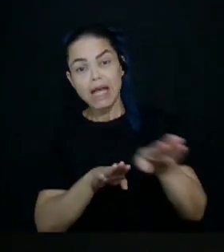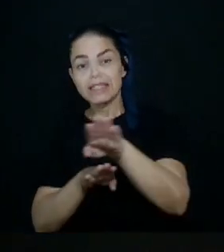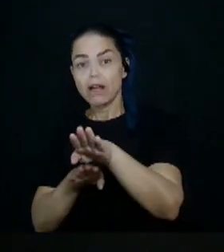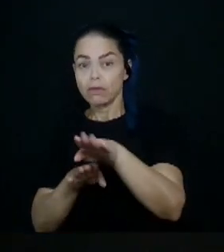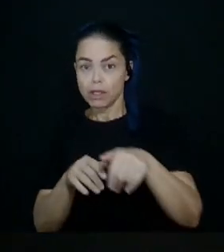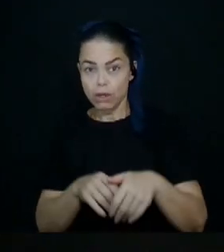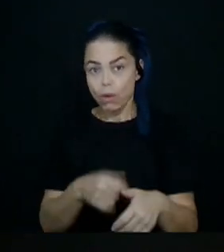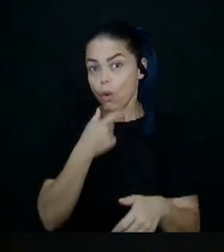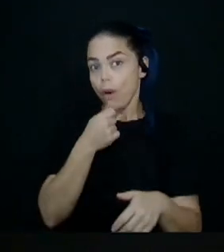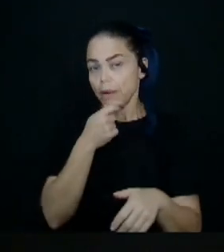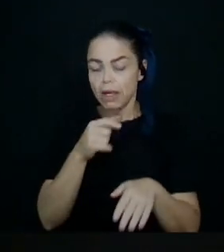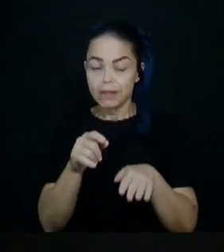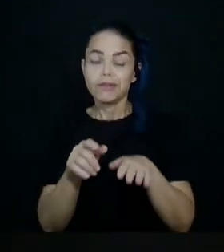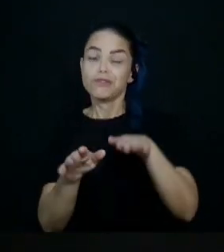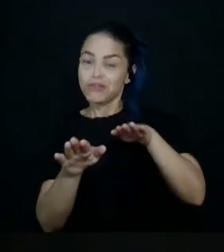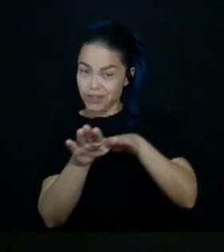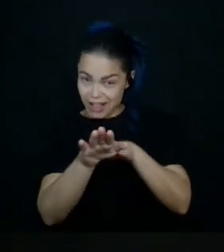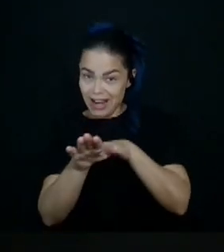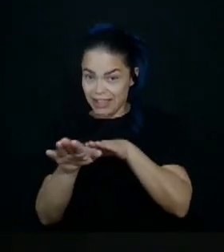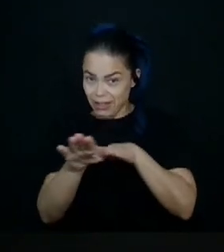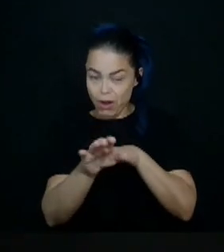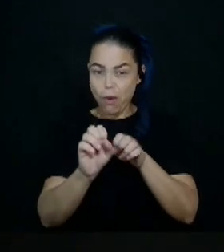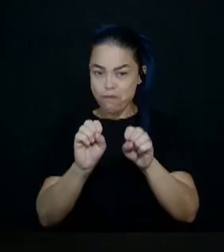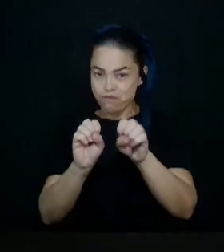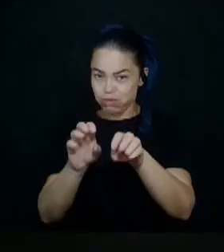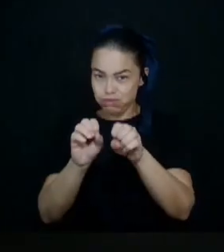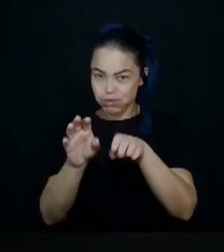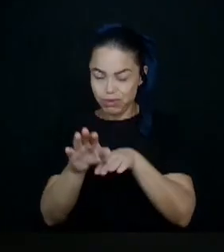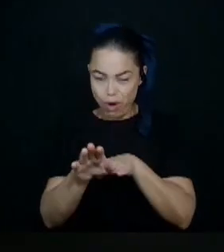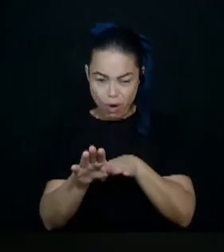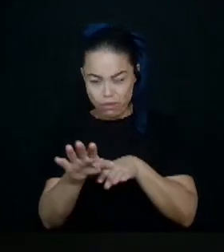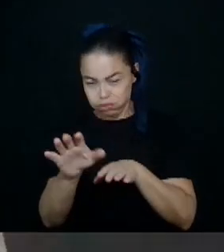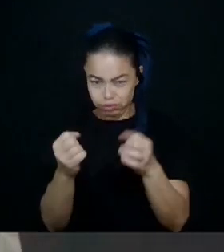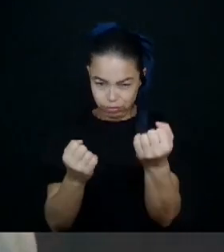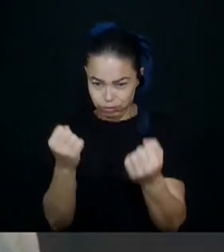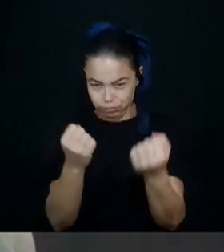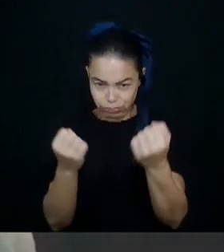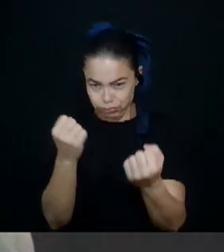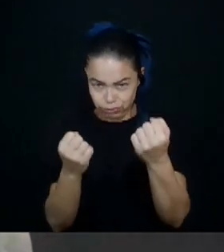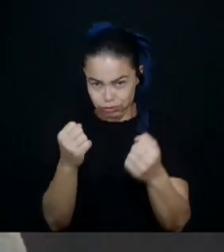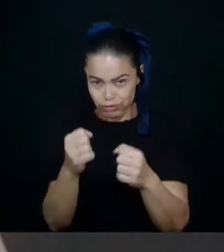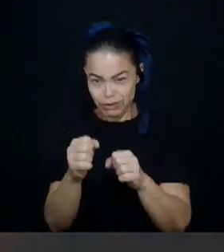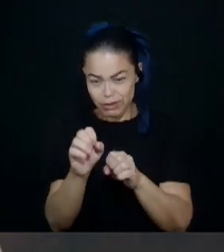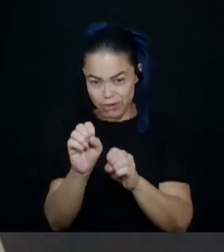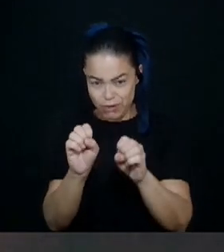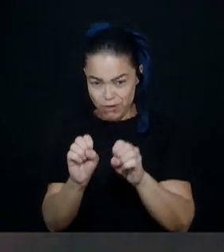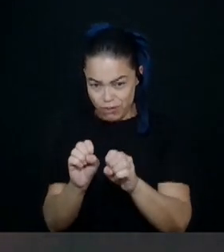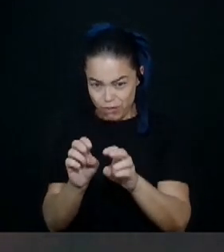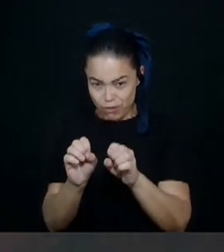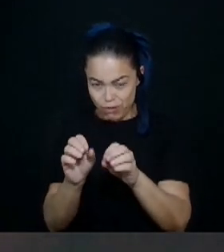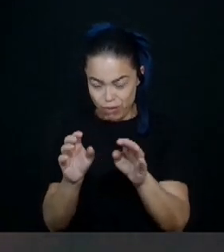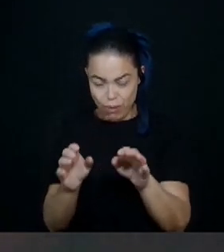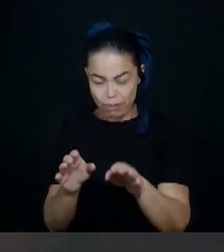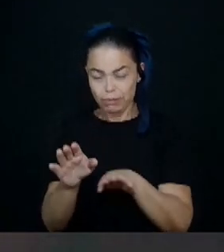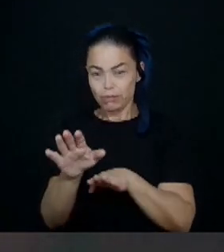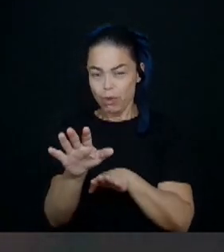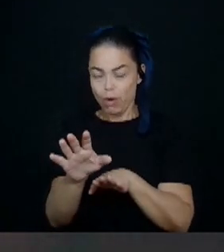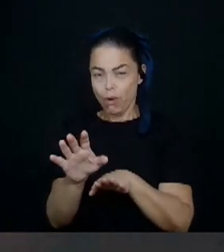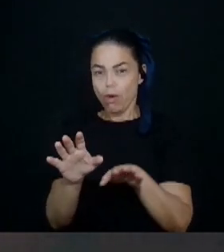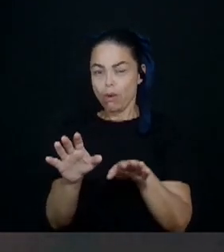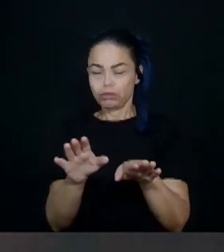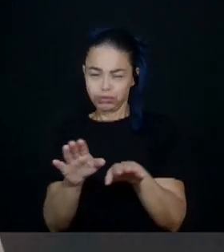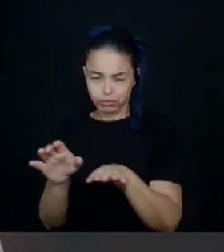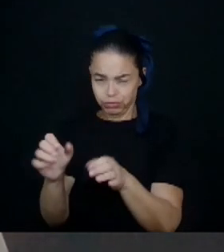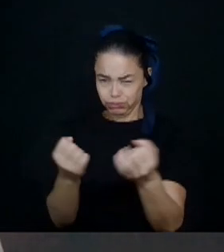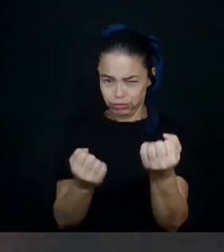gente fica no efeito luta e fuga quando a gente está dentro do carro? Explica pra gente. Na verdade, quando você tem uma via que tem